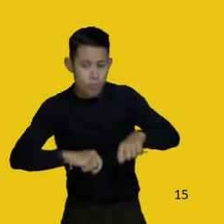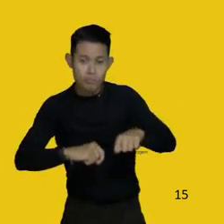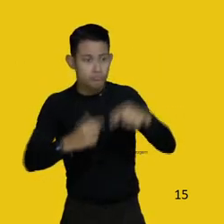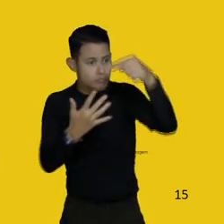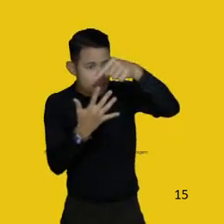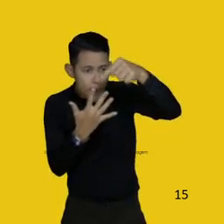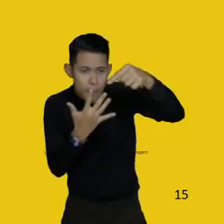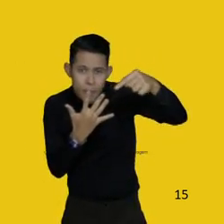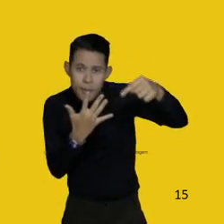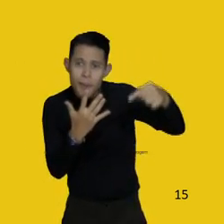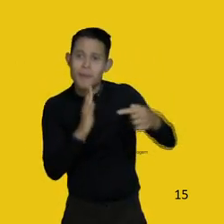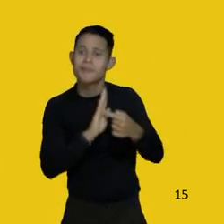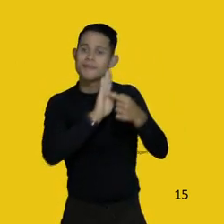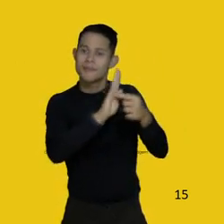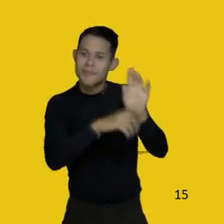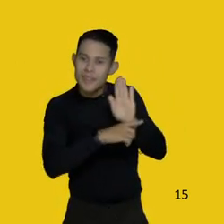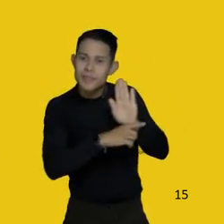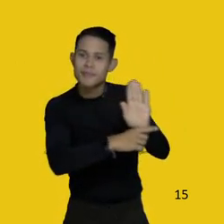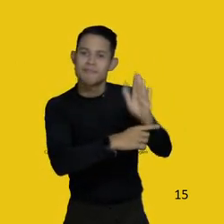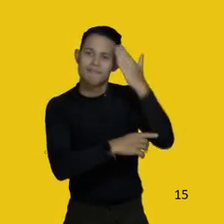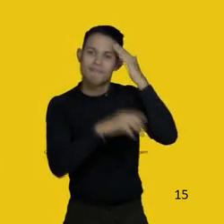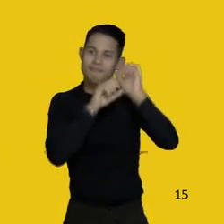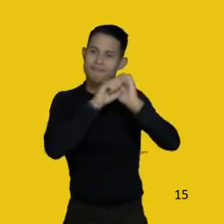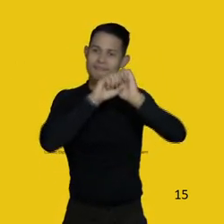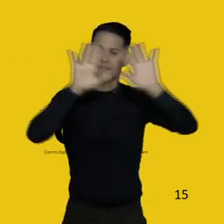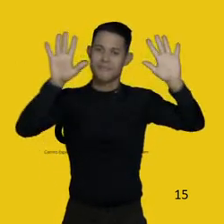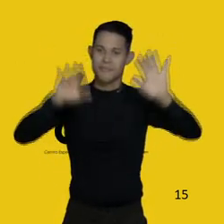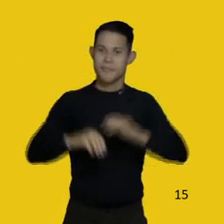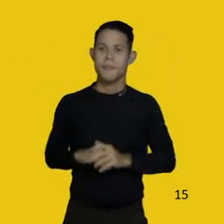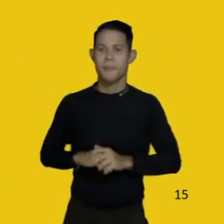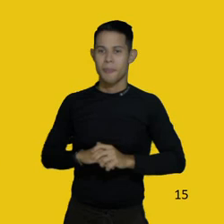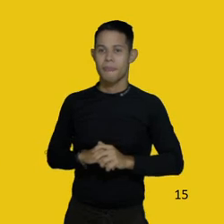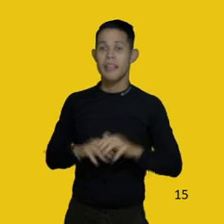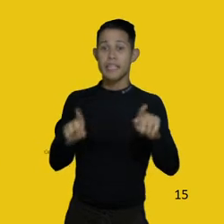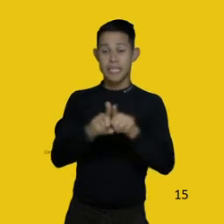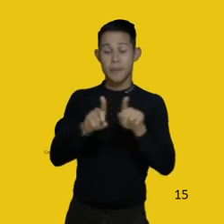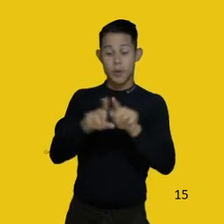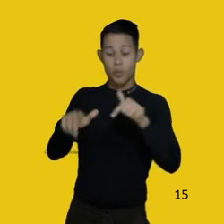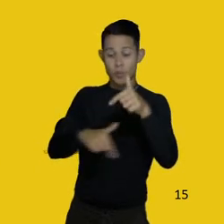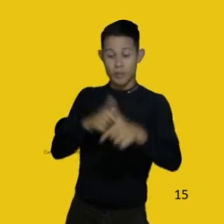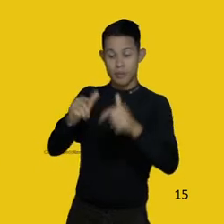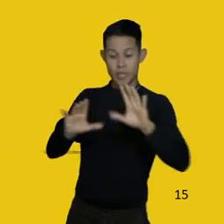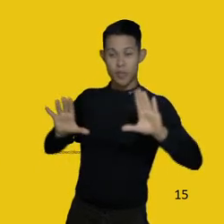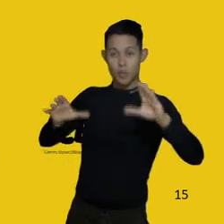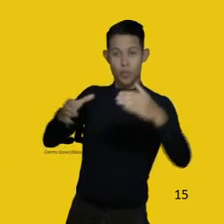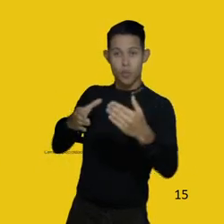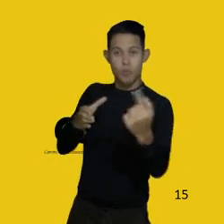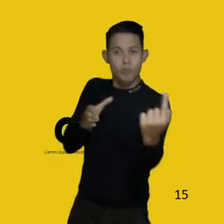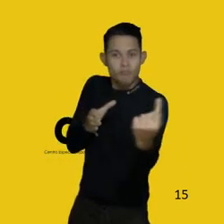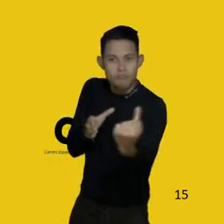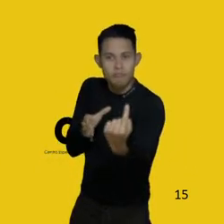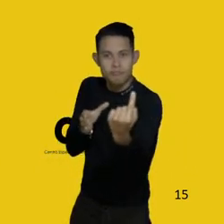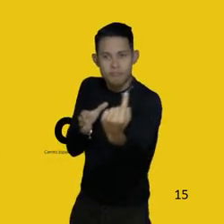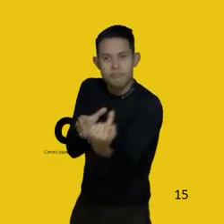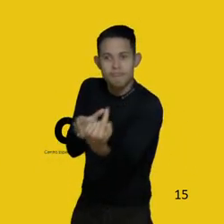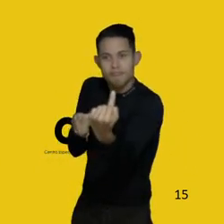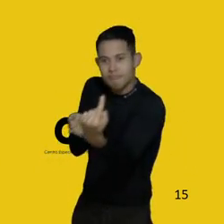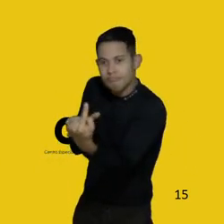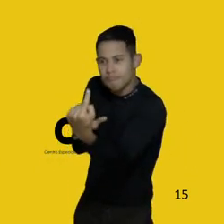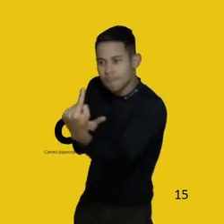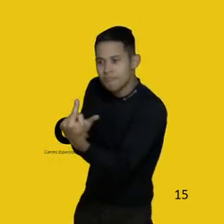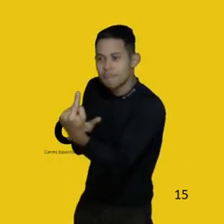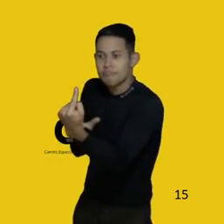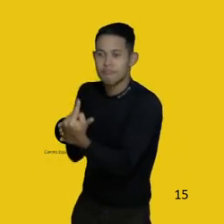explicando conforme ele vai entend Endo né direcionar o trabalho em grupo né contar PR os aluninhos né ver sempre se algum